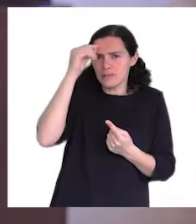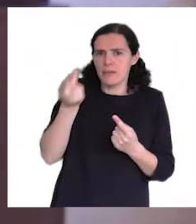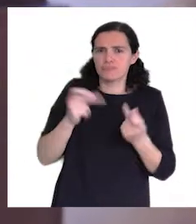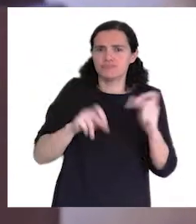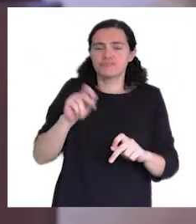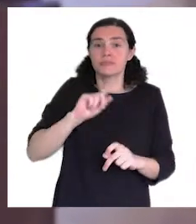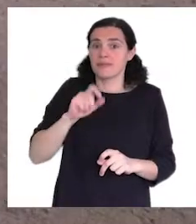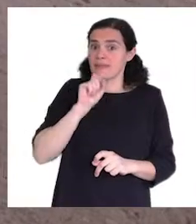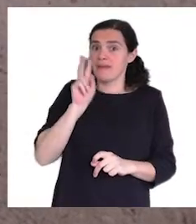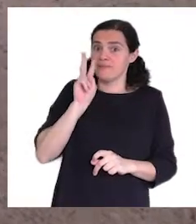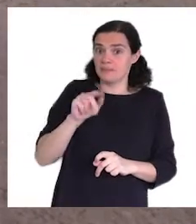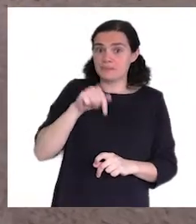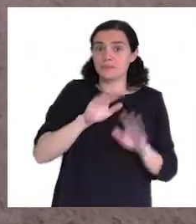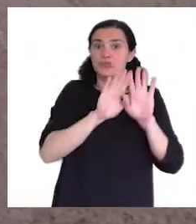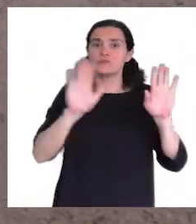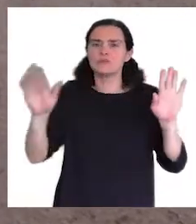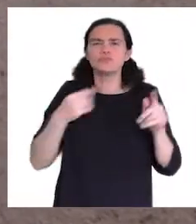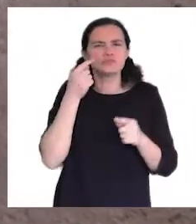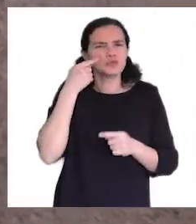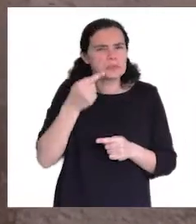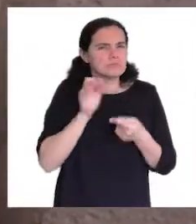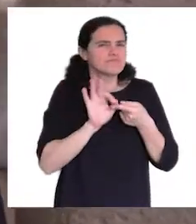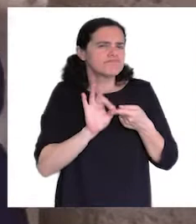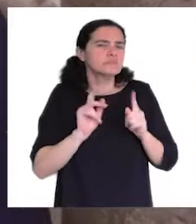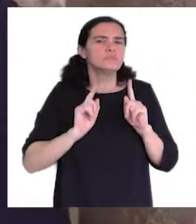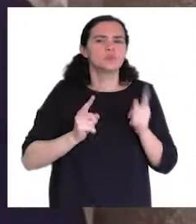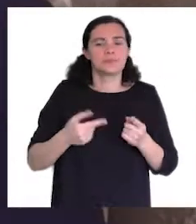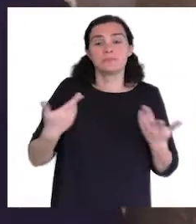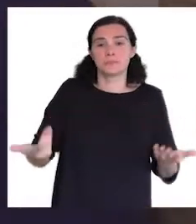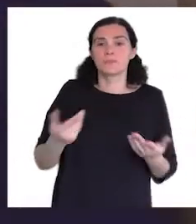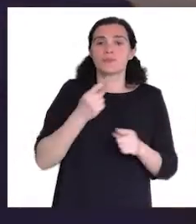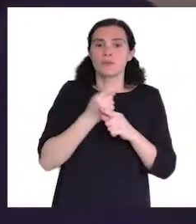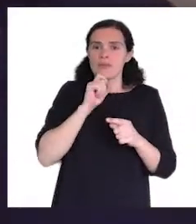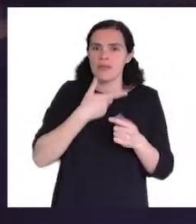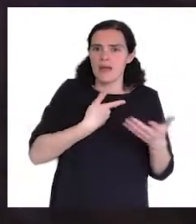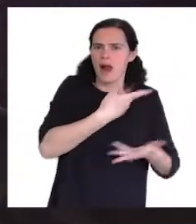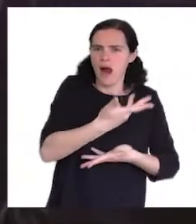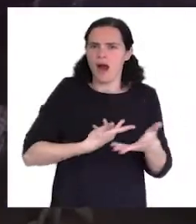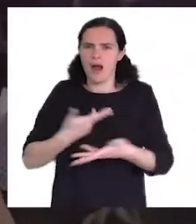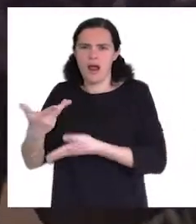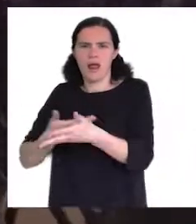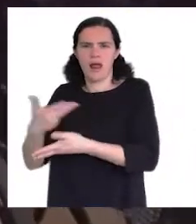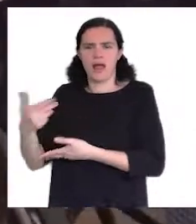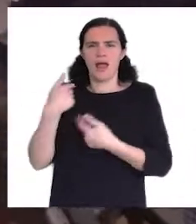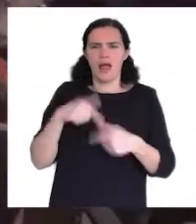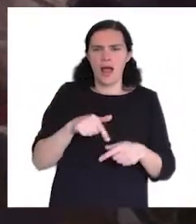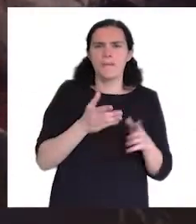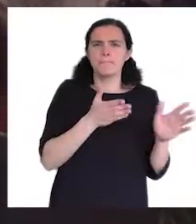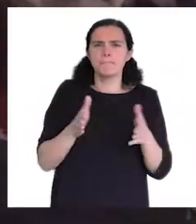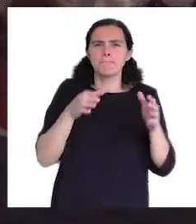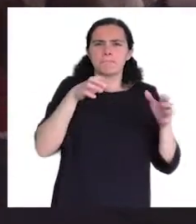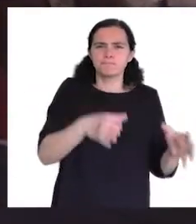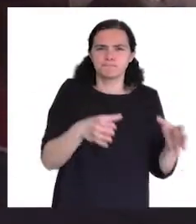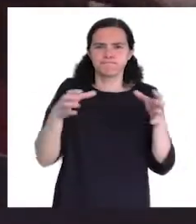que nós conseguimos ver. Esta exposição tem uma particularidade também, que é o facto de ter uma interatividade grande. É constituída por um conjunto